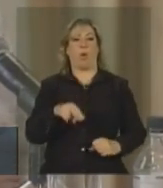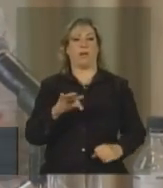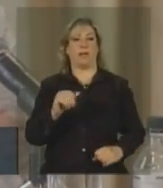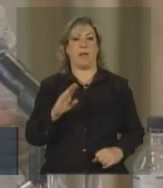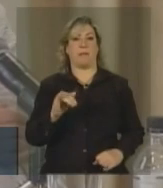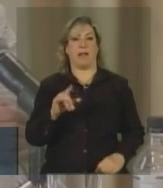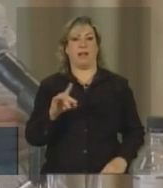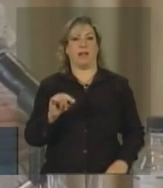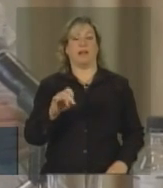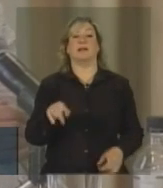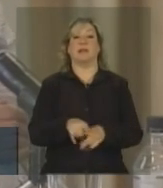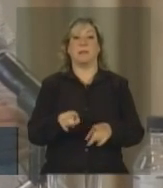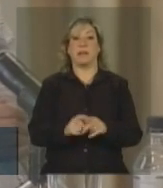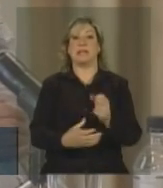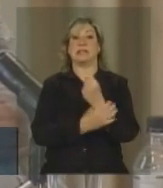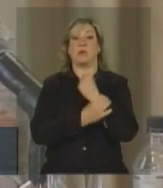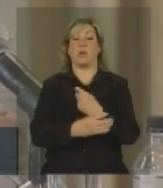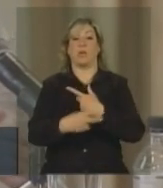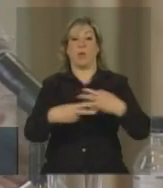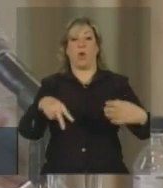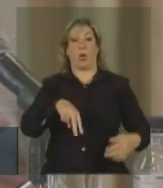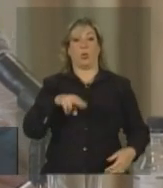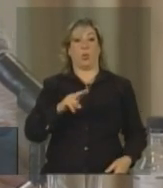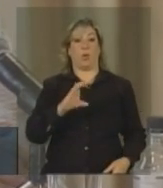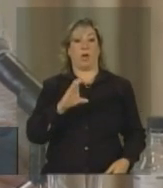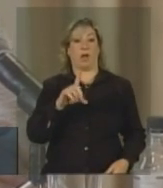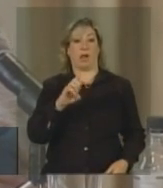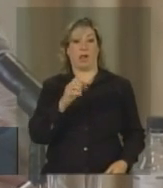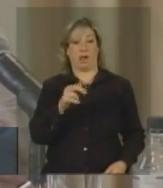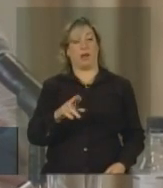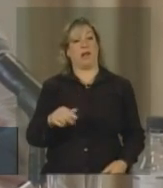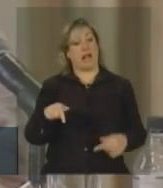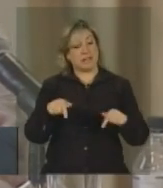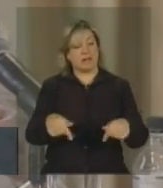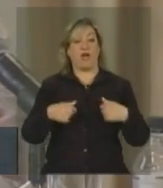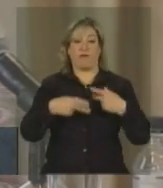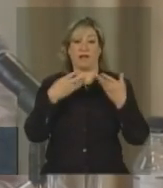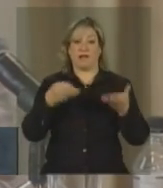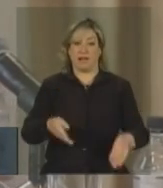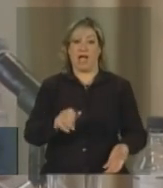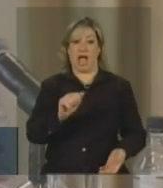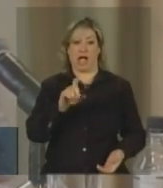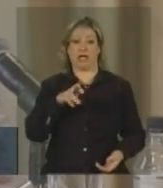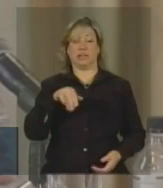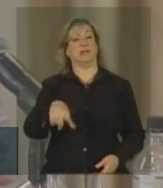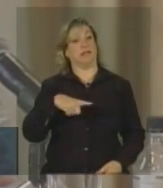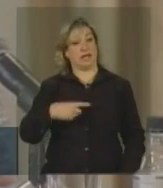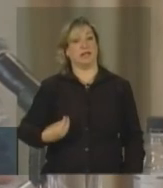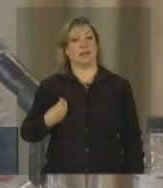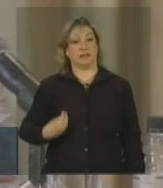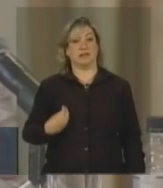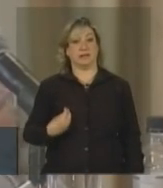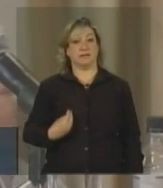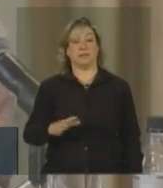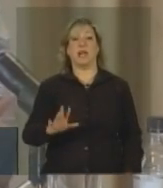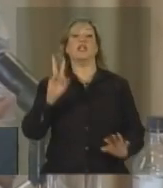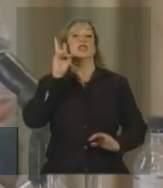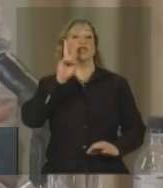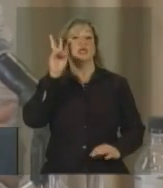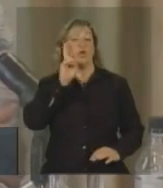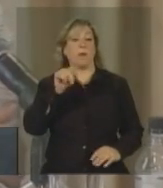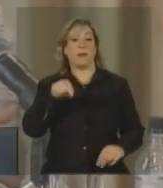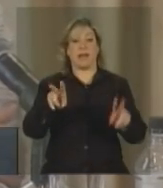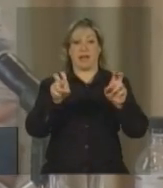nuclear. Nesse sentido é que eu falei da agência, ela existe. Quanto à questão nuclear no Brasil,